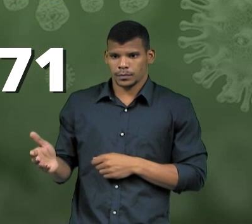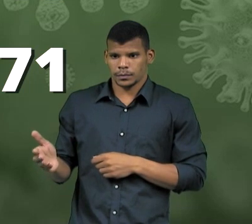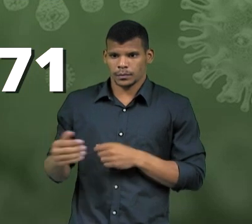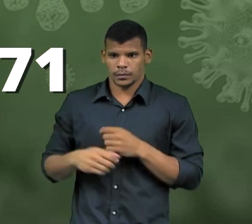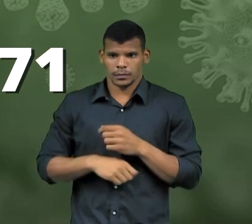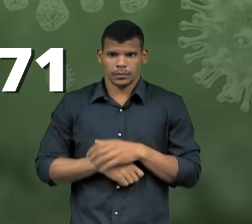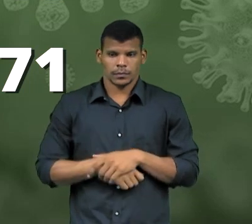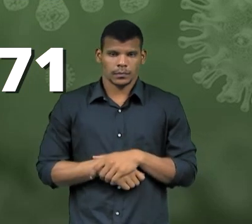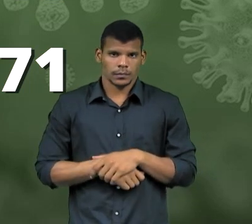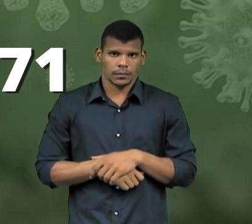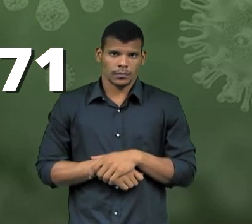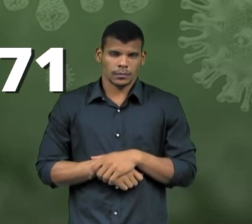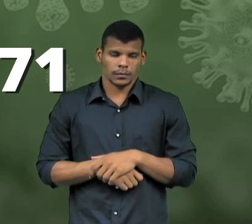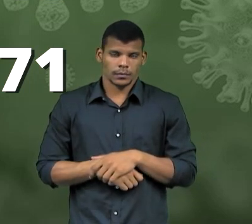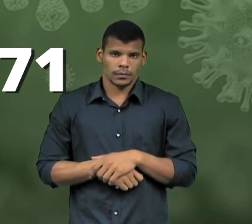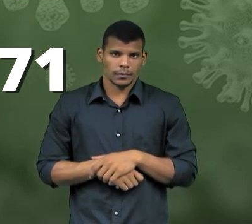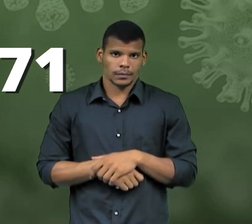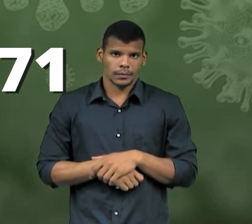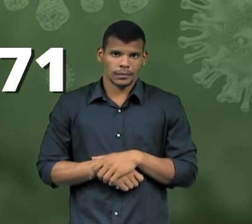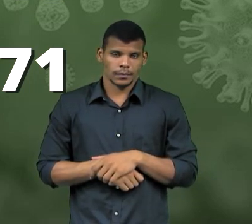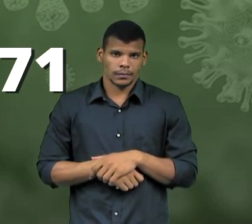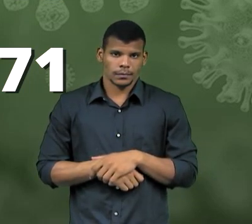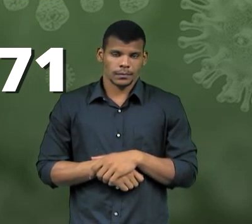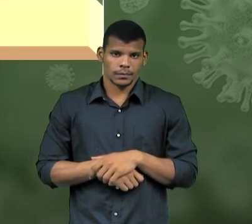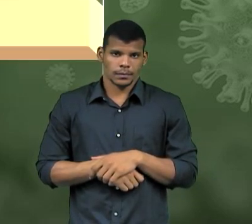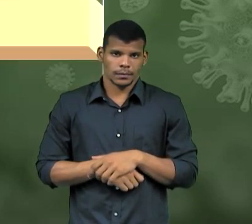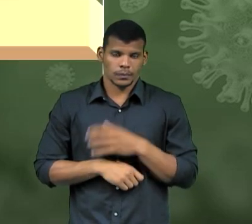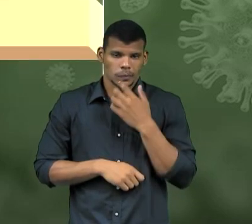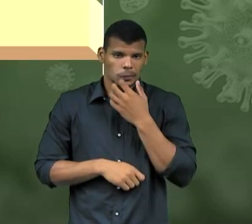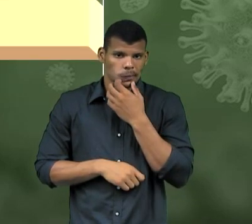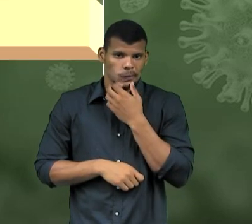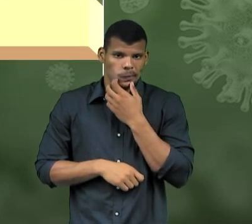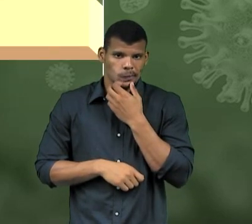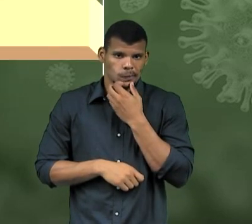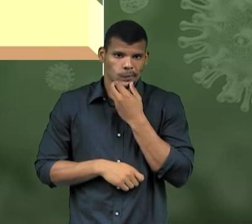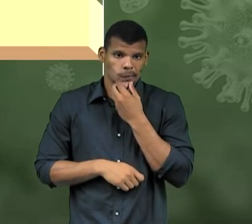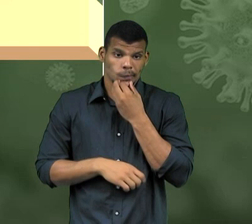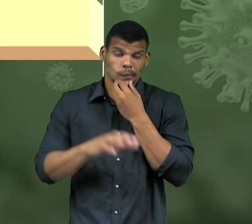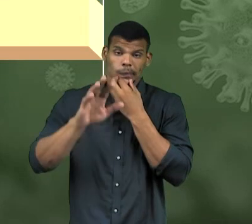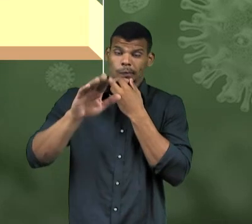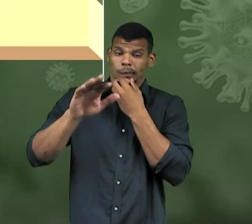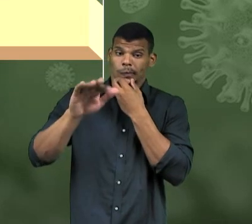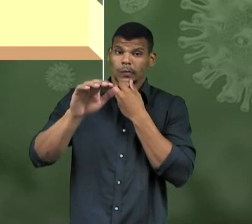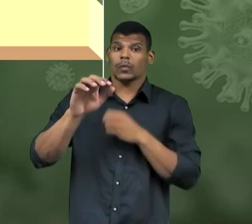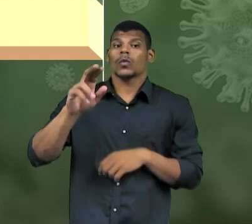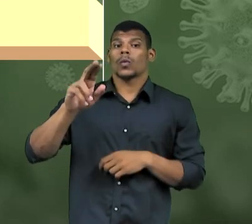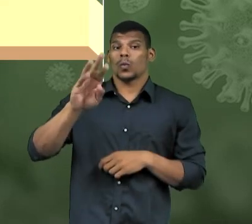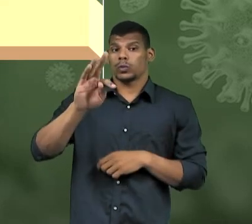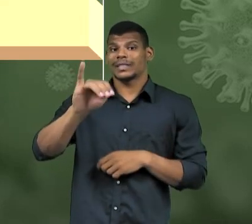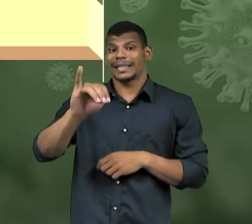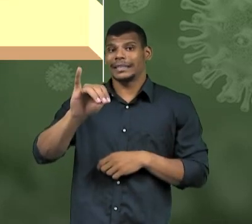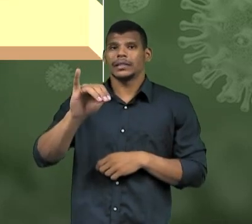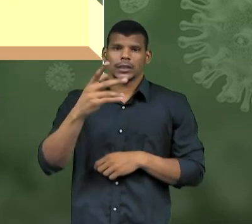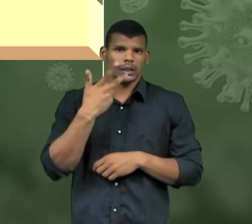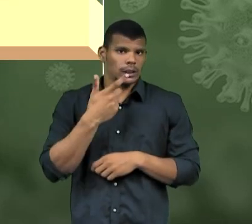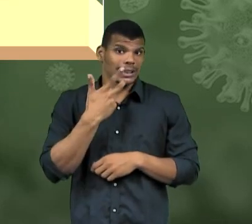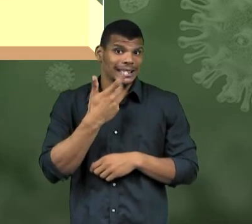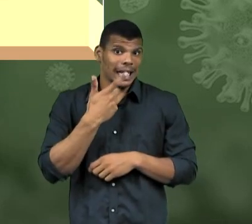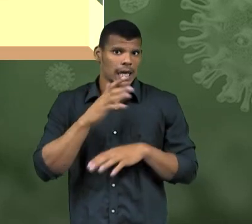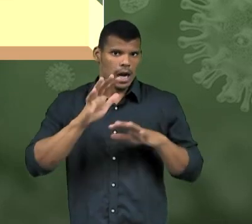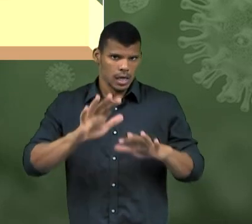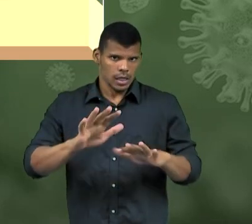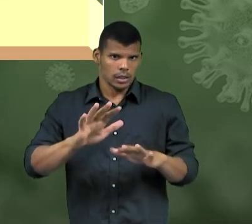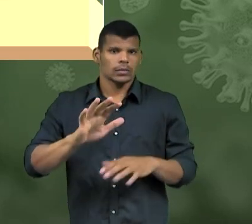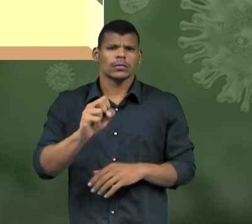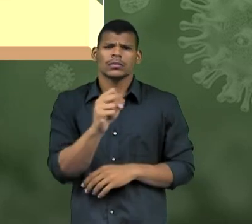1.117.471 pessoas conseguiram vencer o coronavírus. Já com relação às internações, a taxa de ocupação